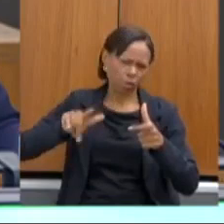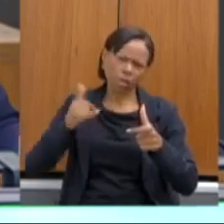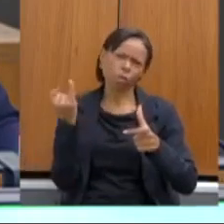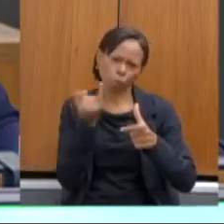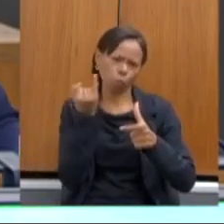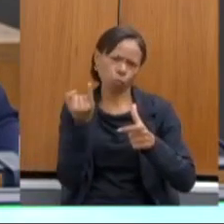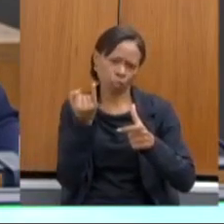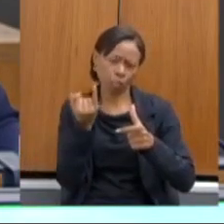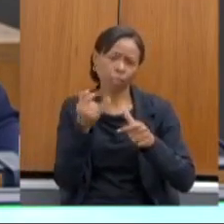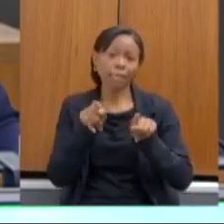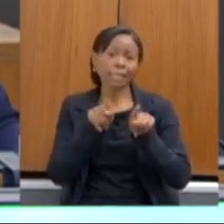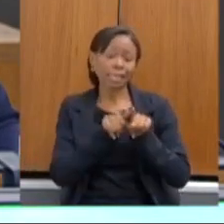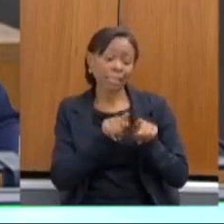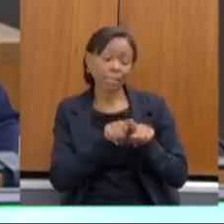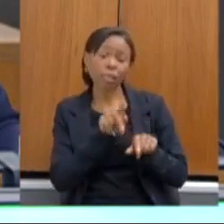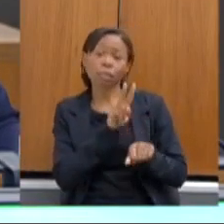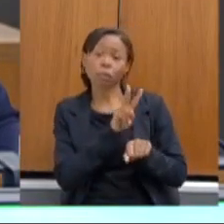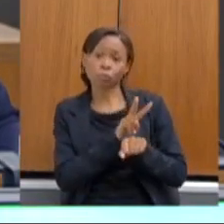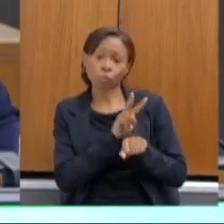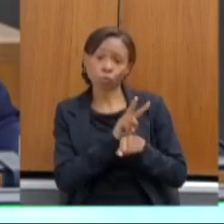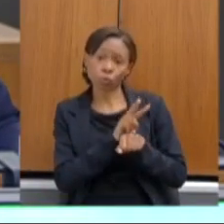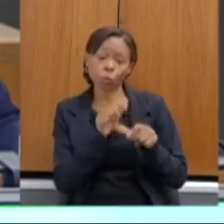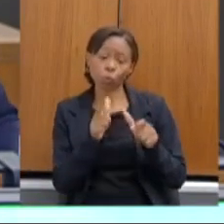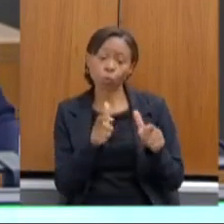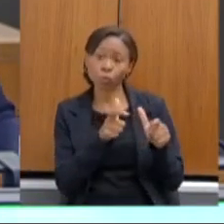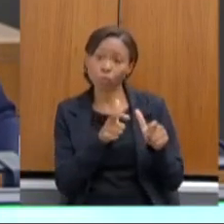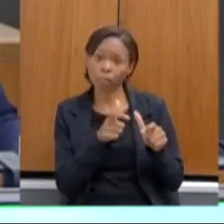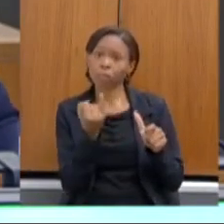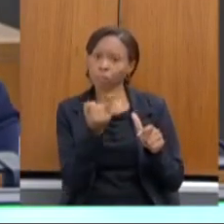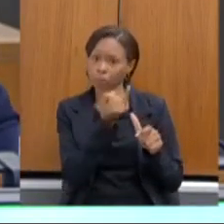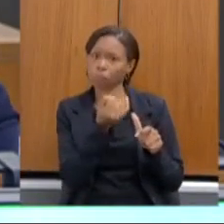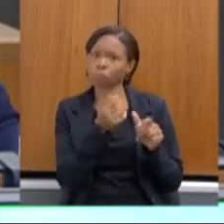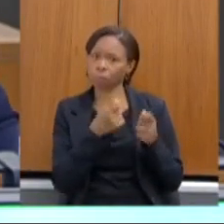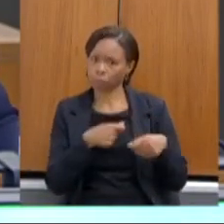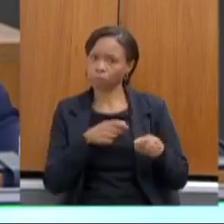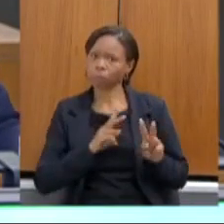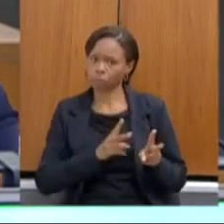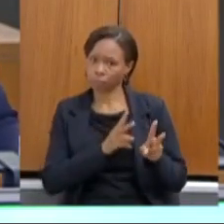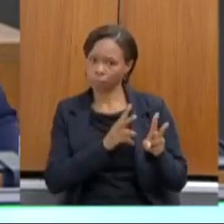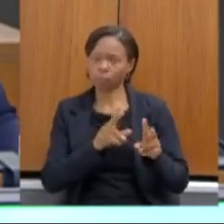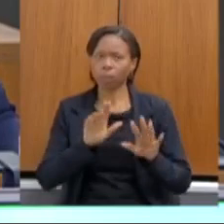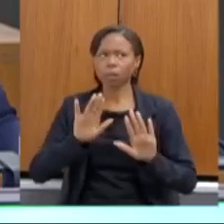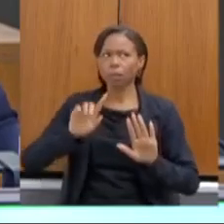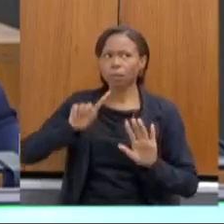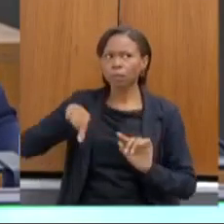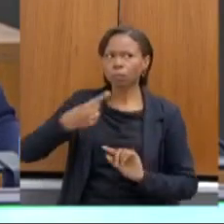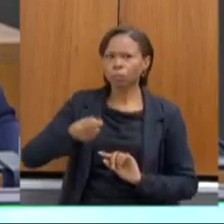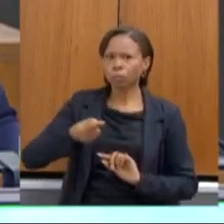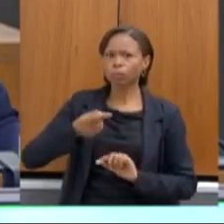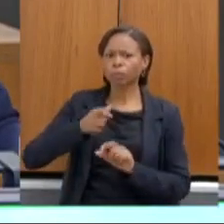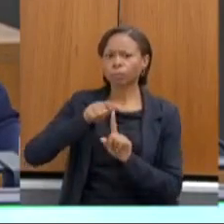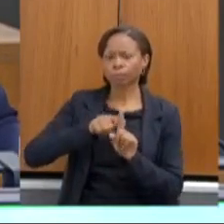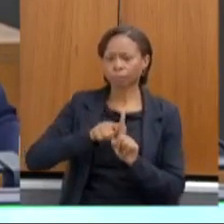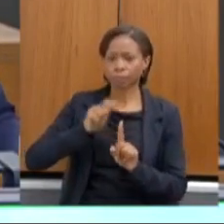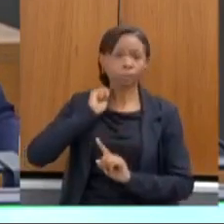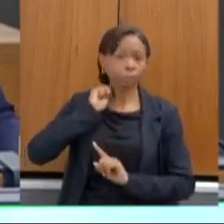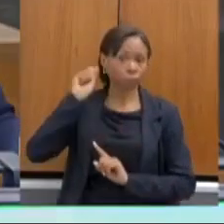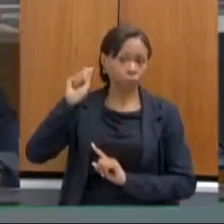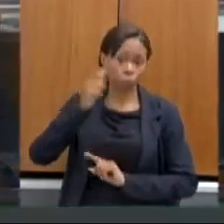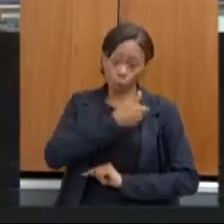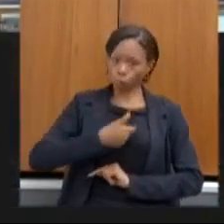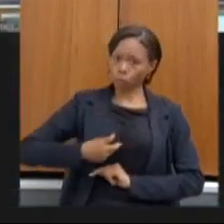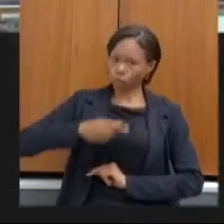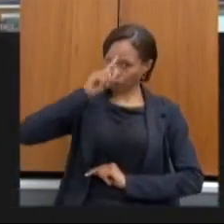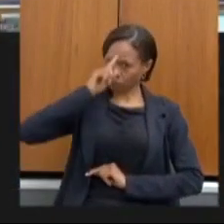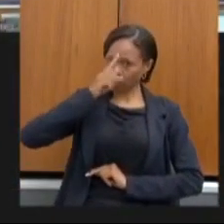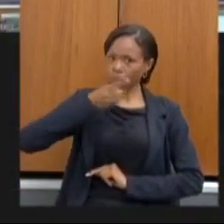de setores essenciais depois em abril né por ordem do governador e